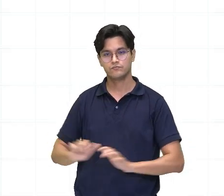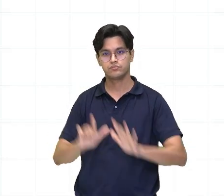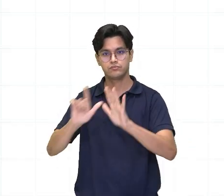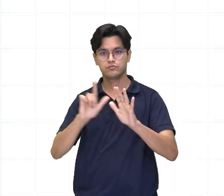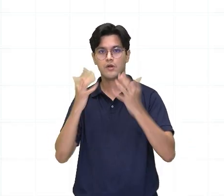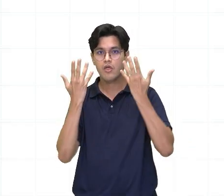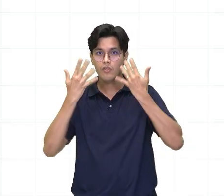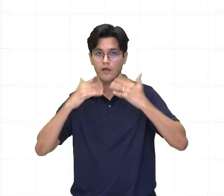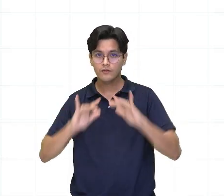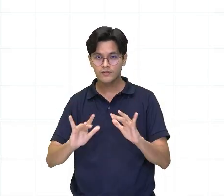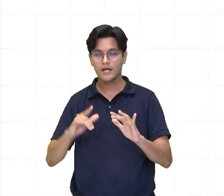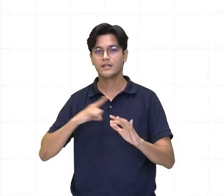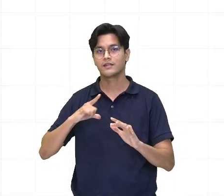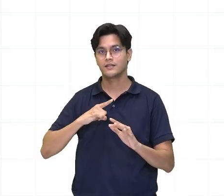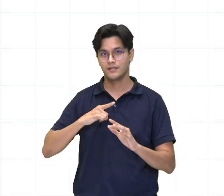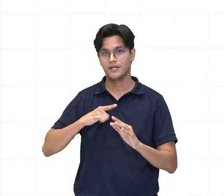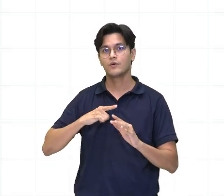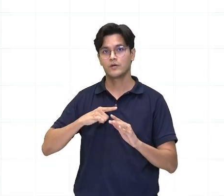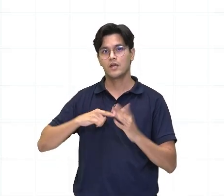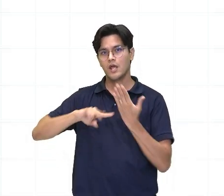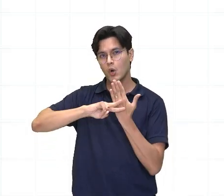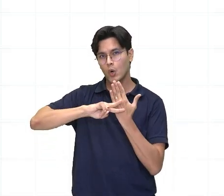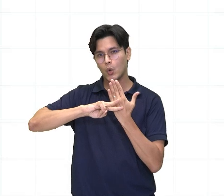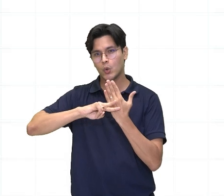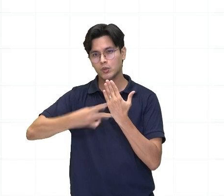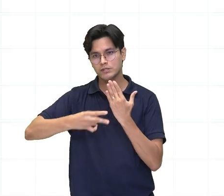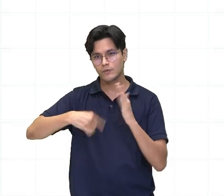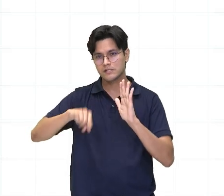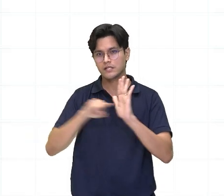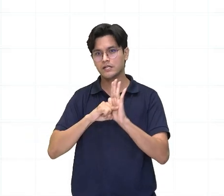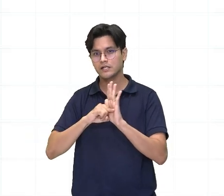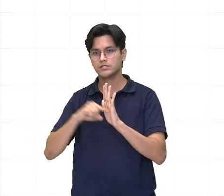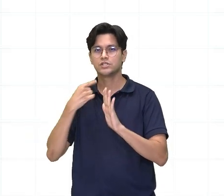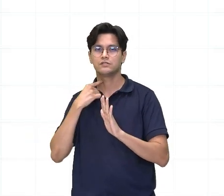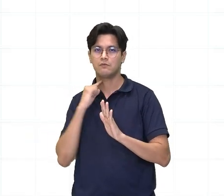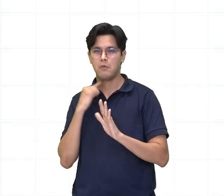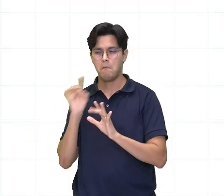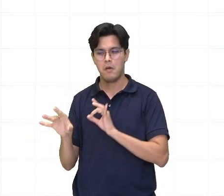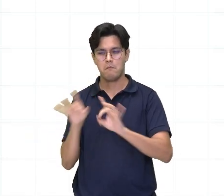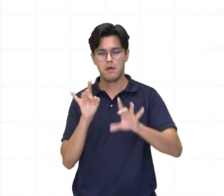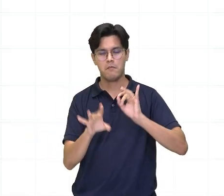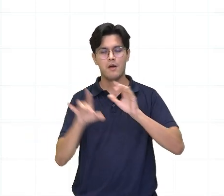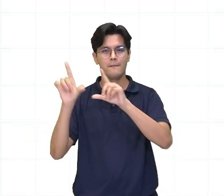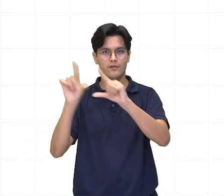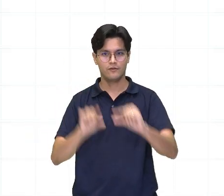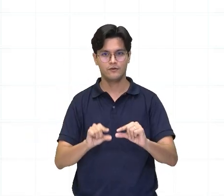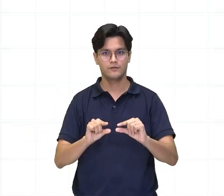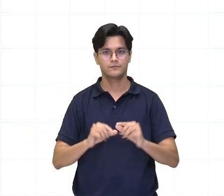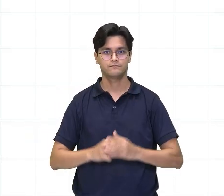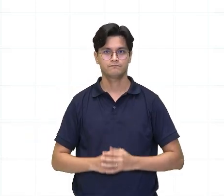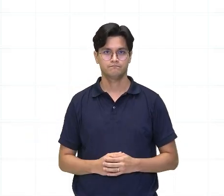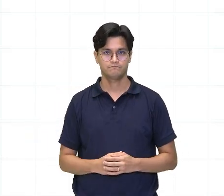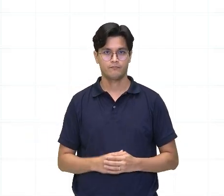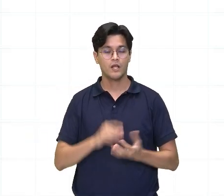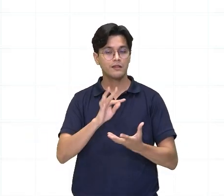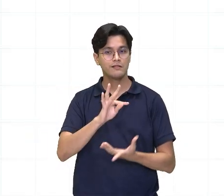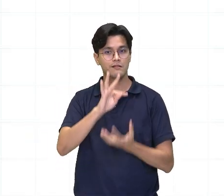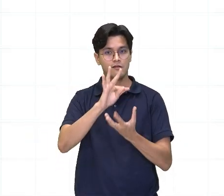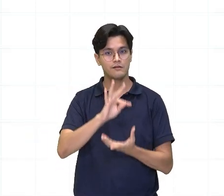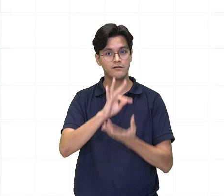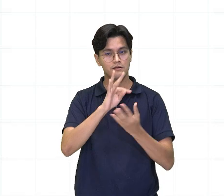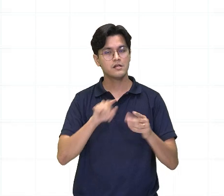menor impacto de poluição, certo? E a termodinâmica permitiu também